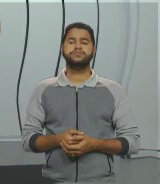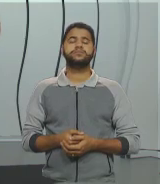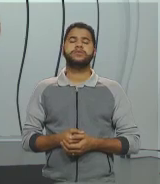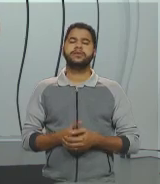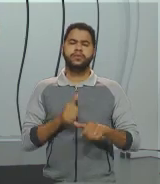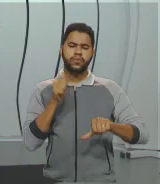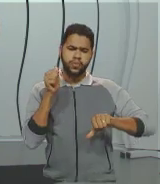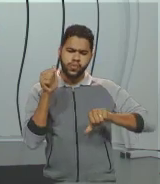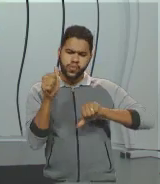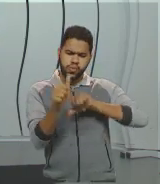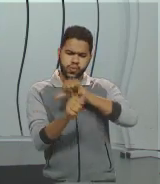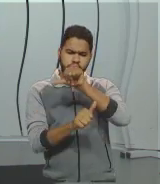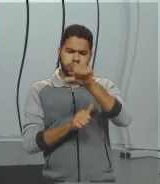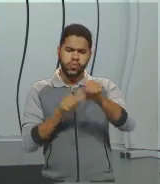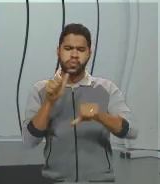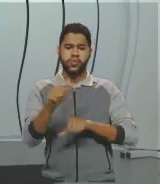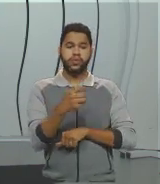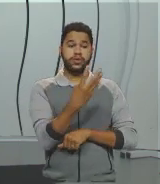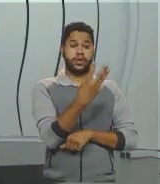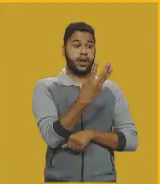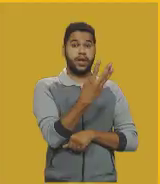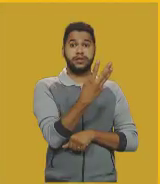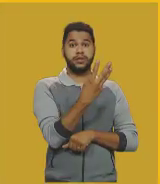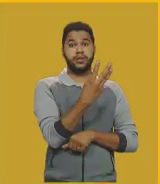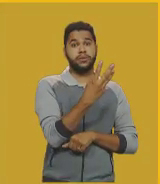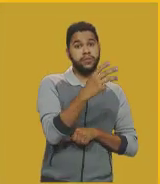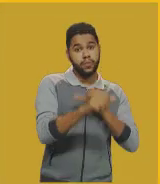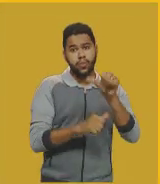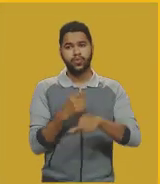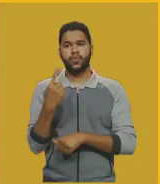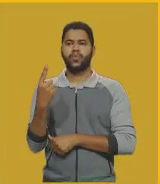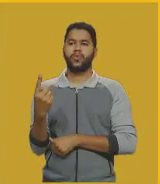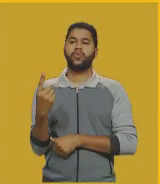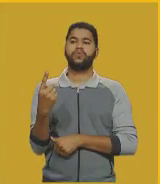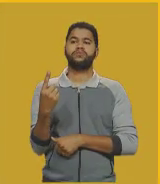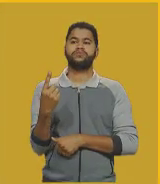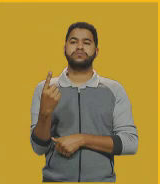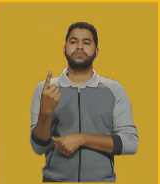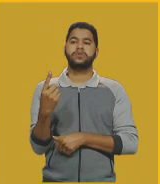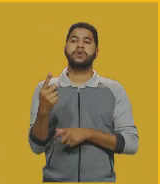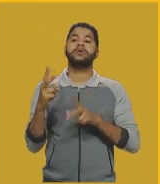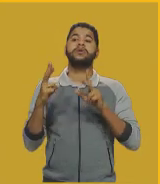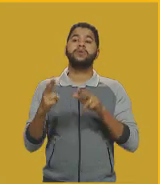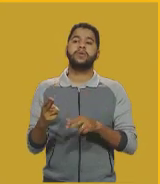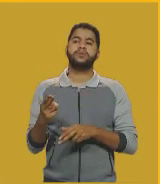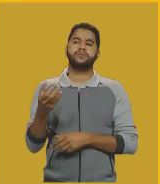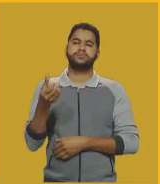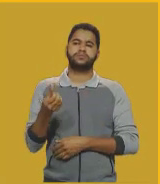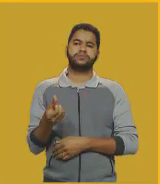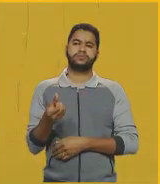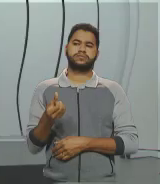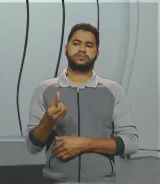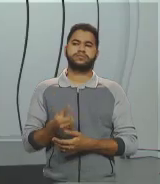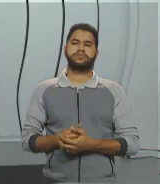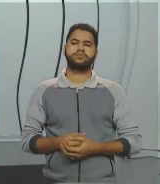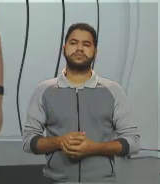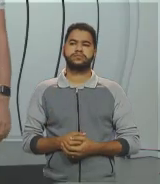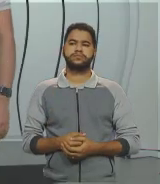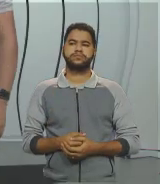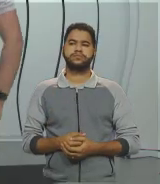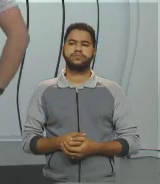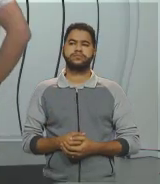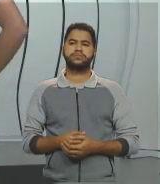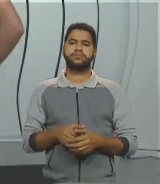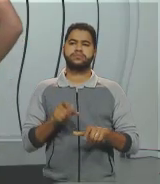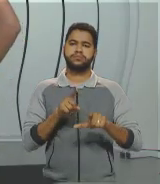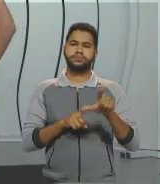esse circuito de 3 resistores em um circuito de apenas um resistor, cuja resistência equivalente vale 6 kΩ. Alternativa